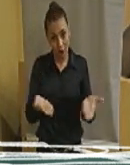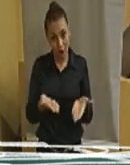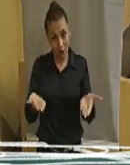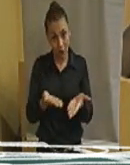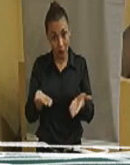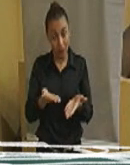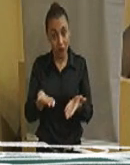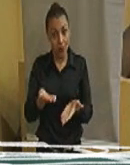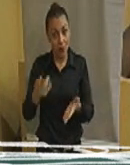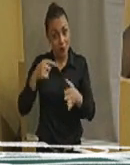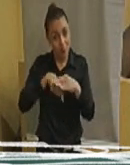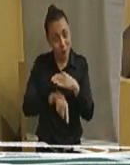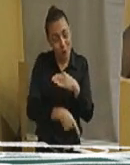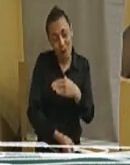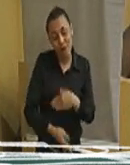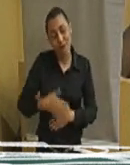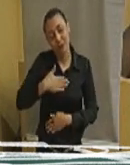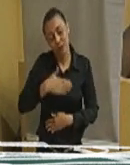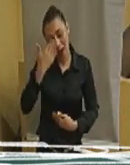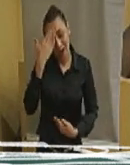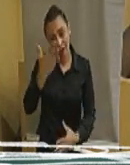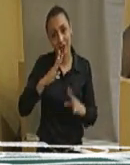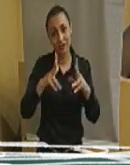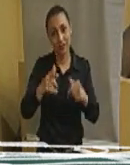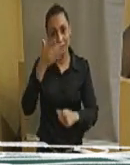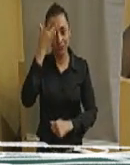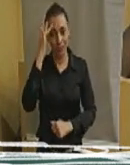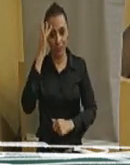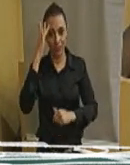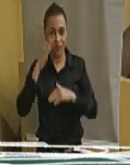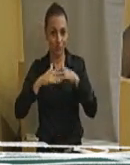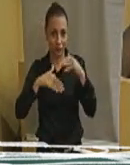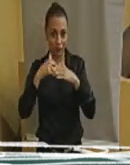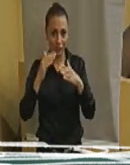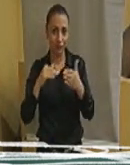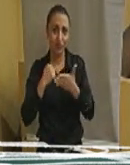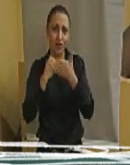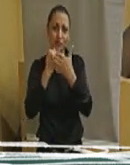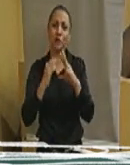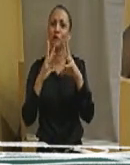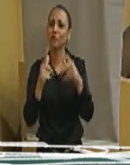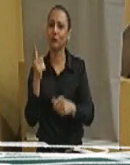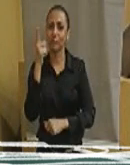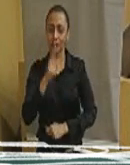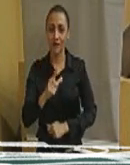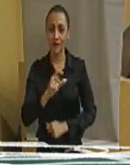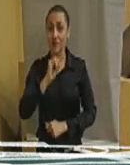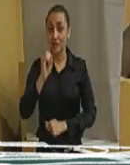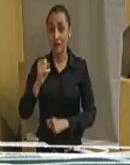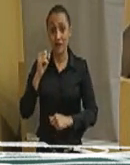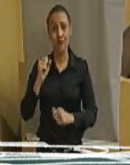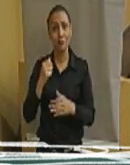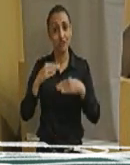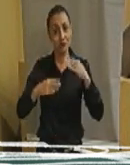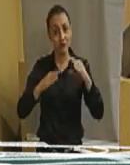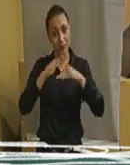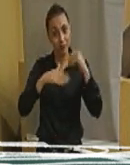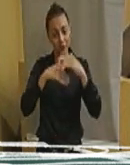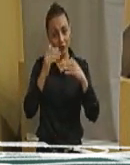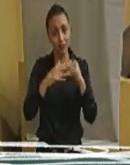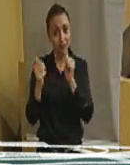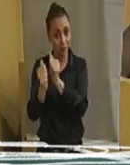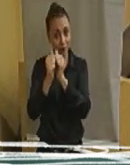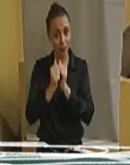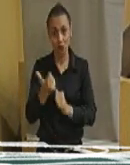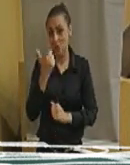o meu profundo agradecimento aos servidores que nos apoiaram em todas essas conquistas. Sem eles, seria impossível chegar no ponto que estamos